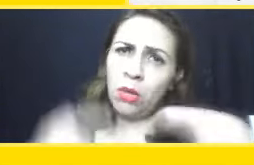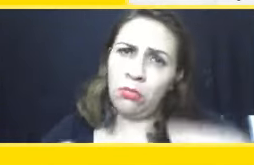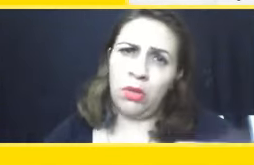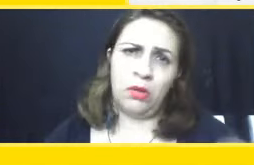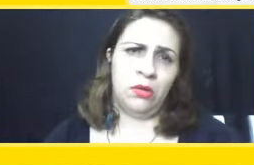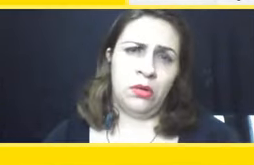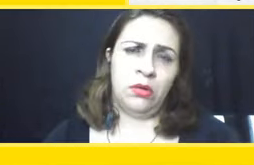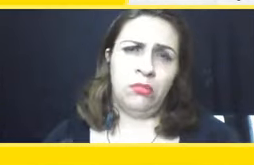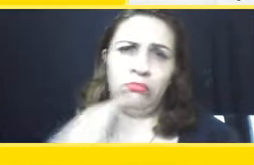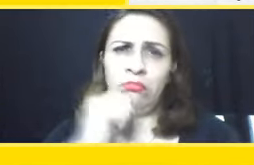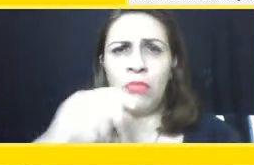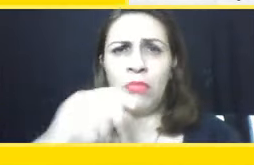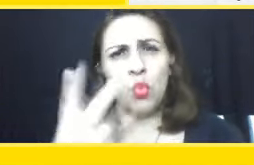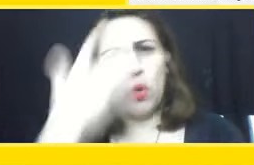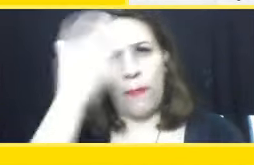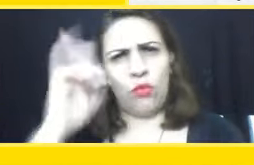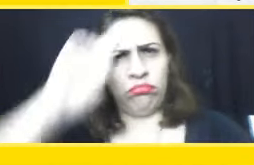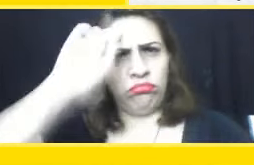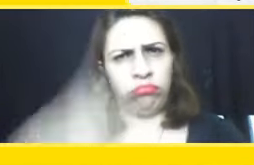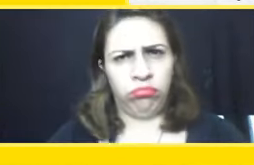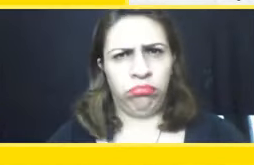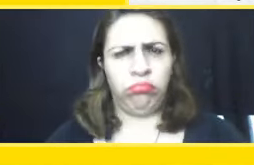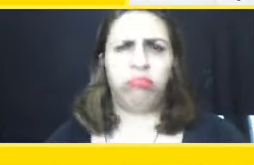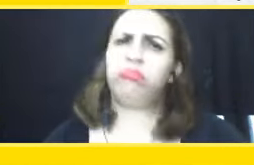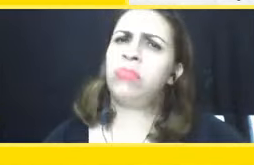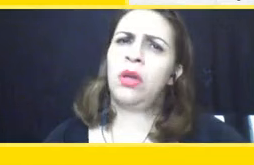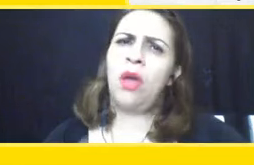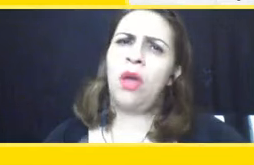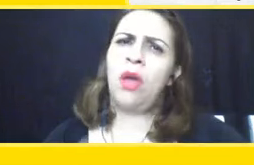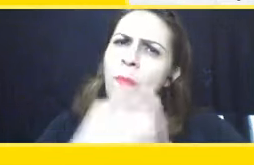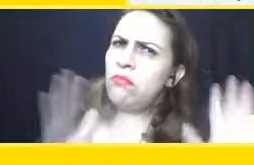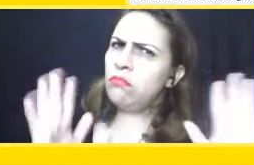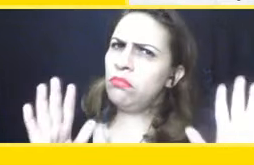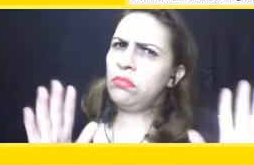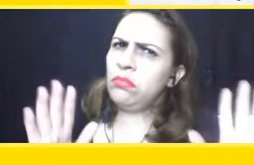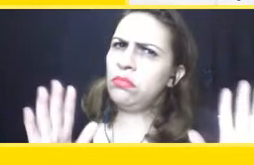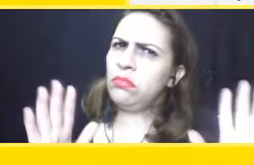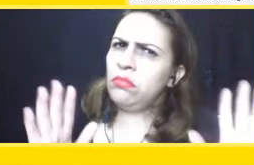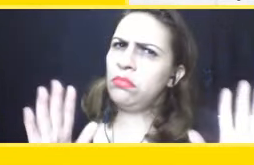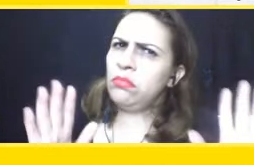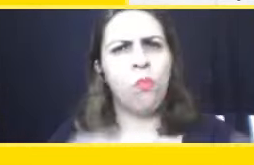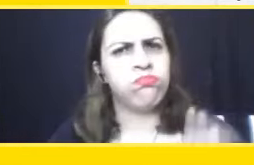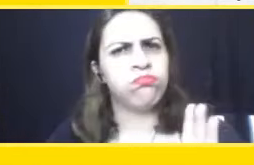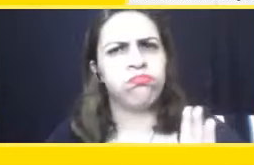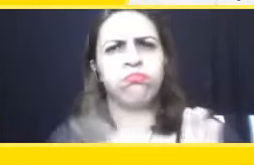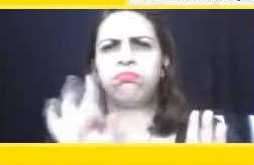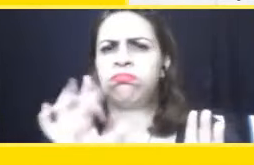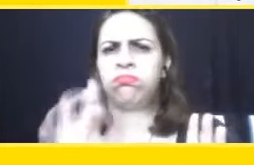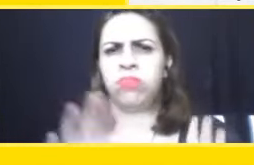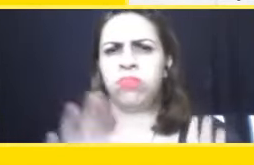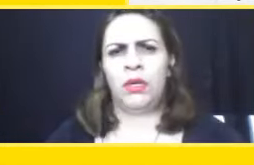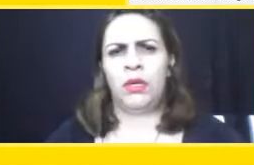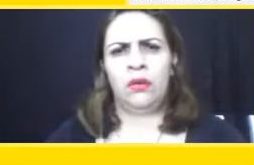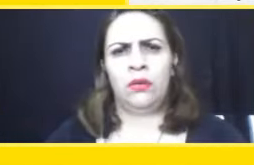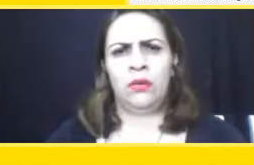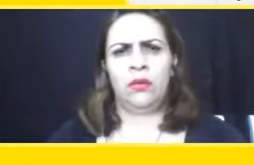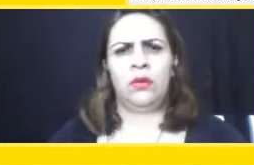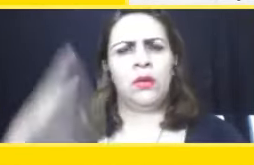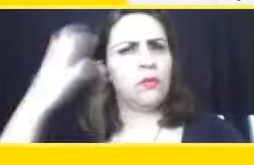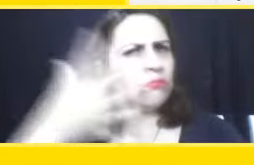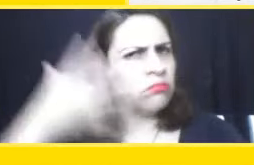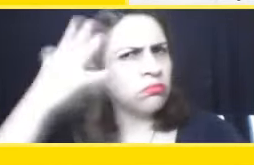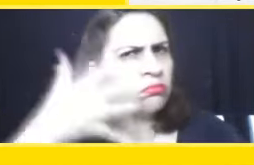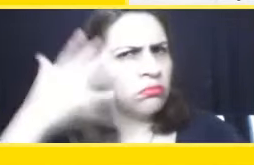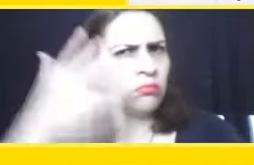os autores dessa ação, que, na minha visão, tem um único objetivo, nada mais e nada menos, de politizar